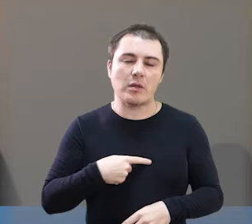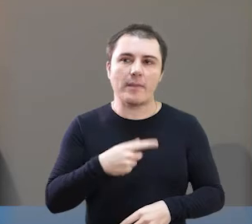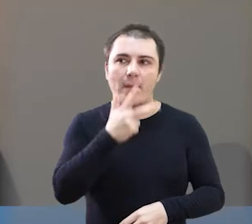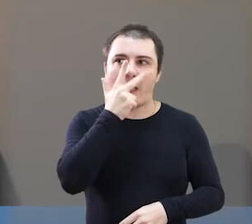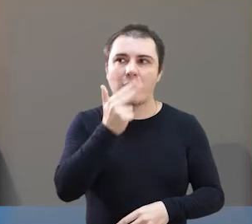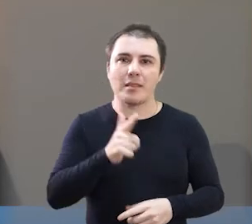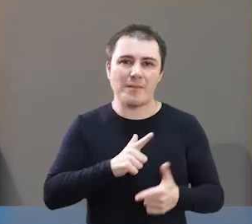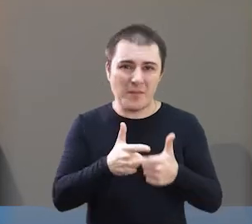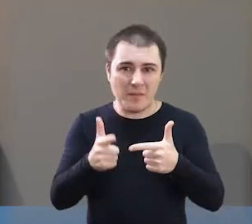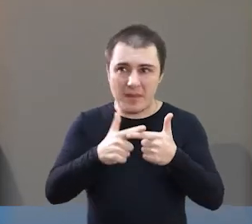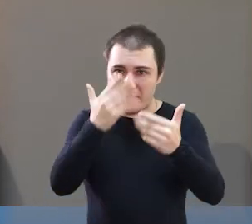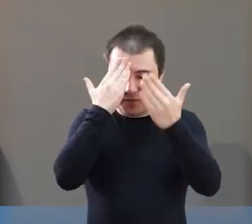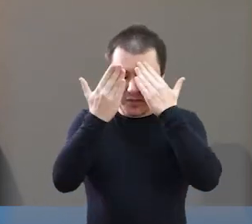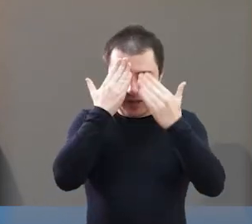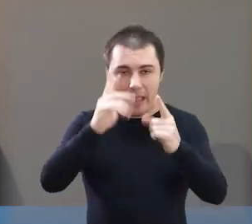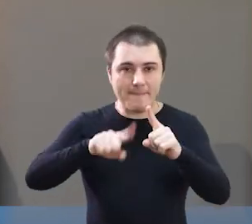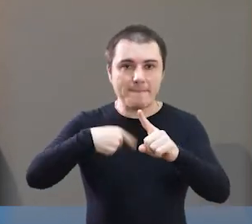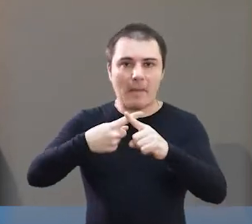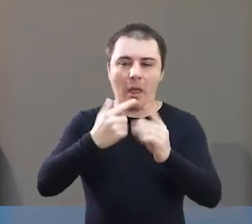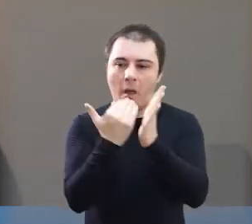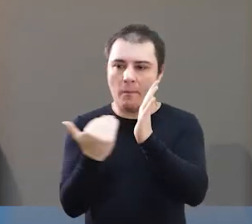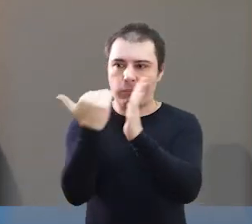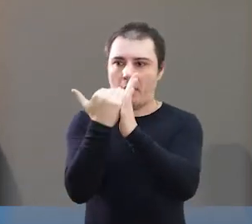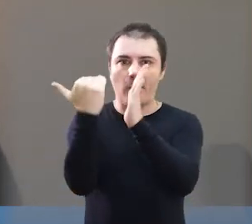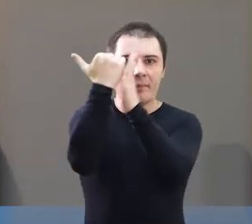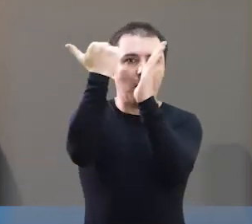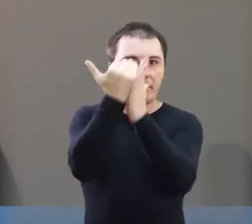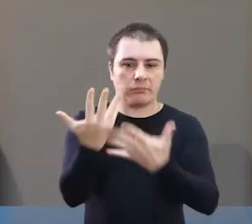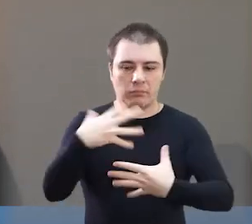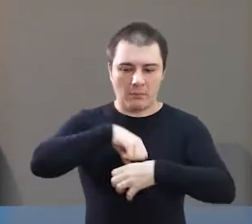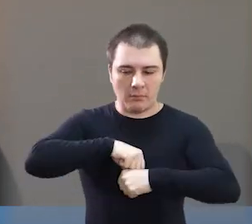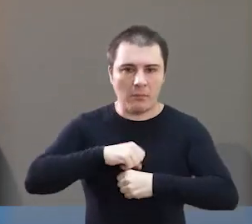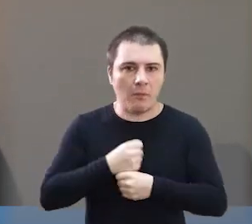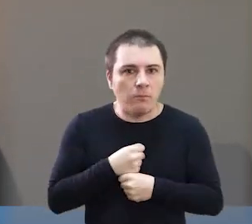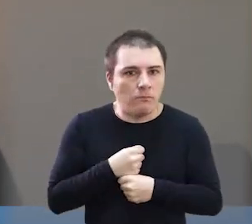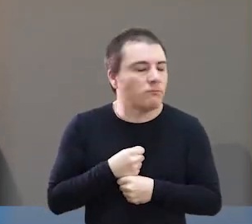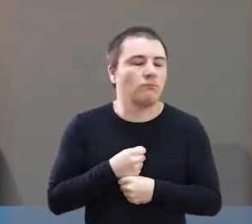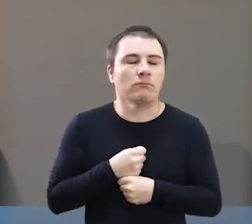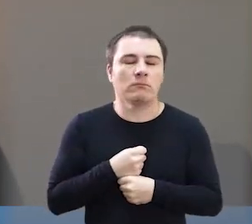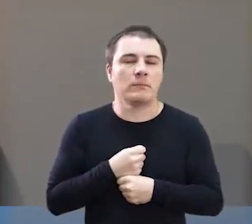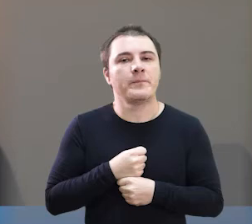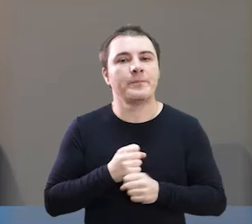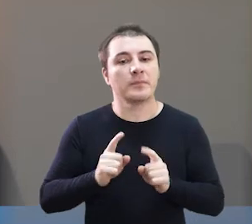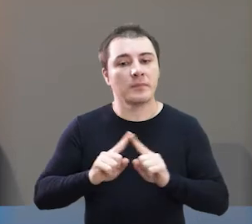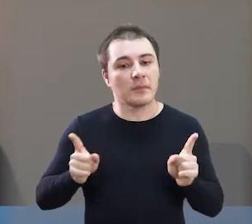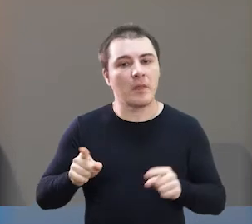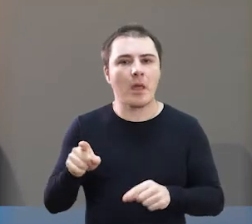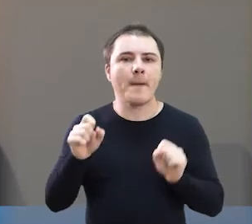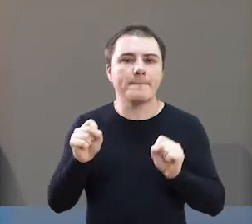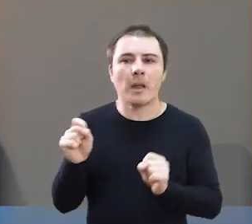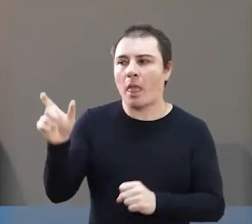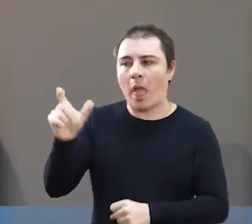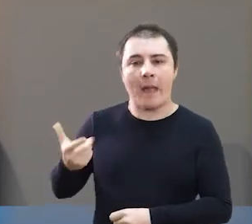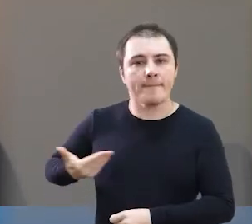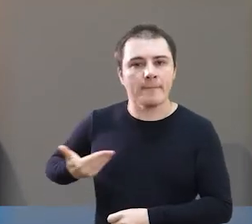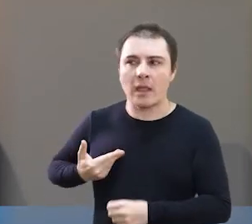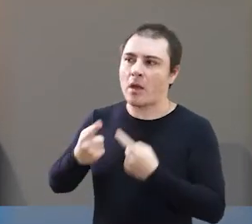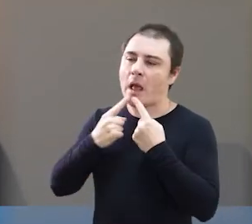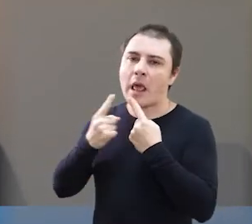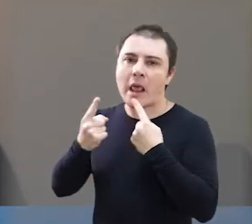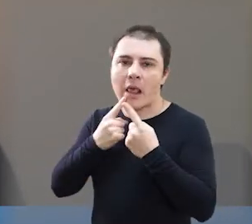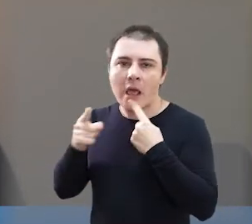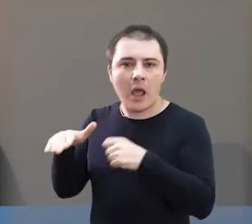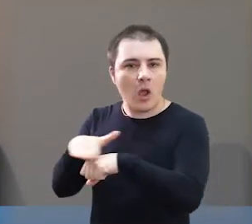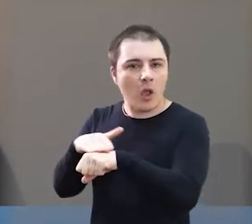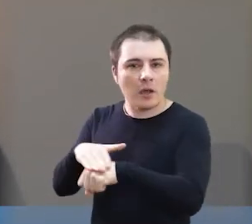problemas psicológicos junto com isso. Então, o ser humano ele precisa se expressar de uma maneira, seja contando com algum amigo,